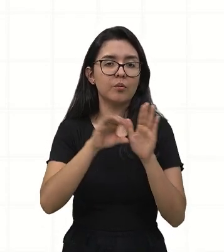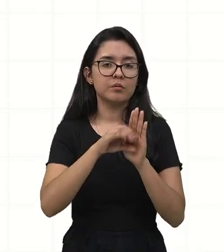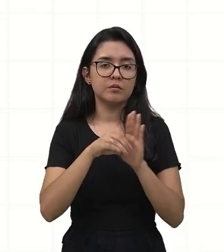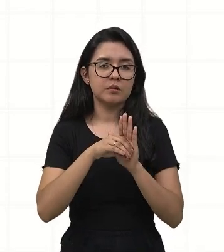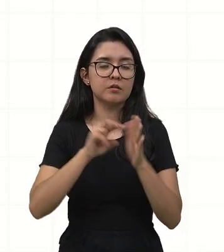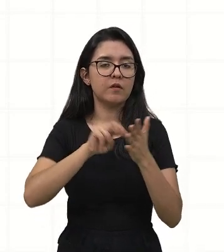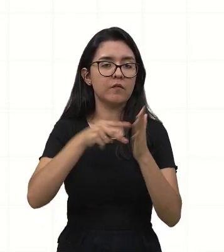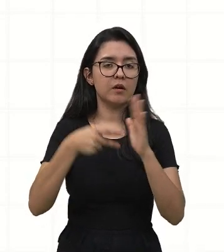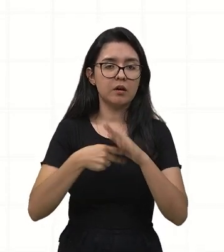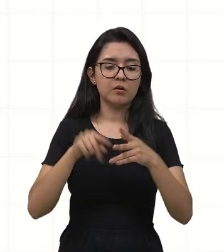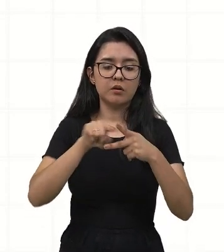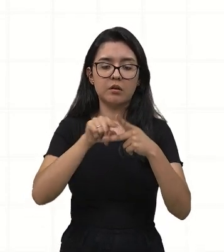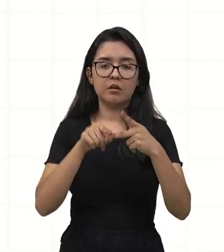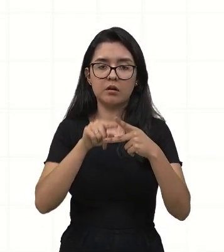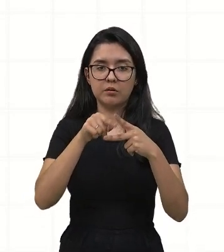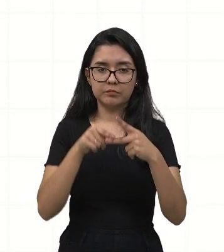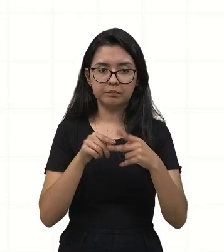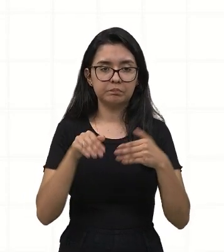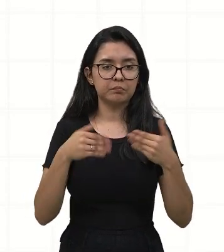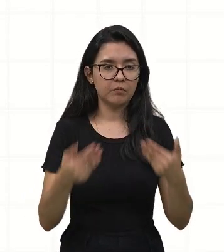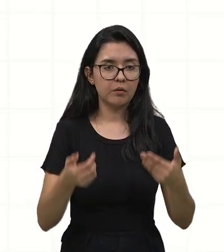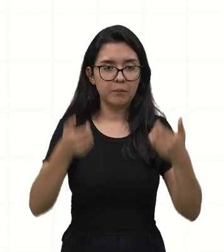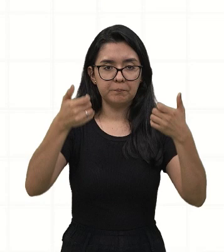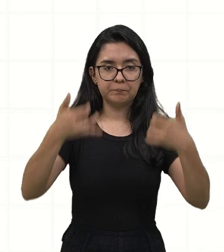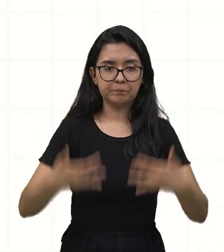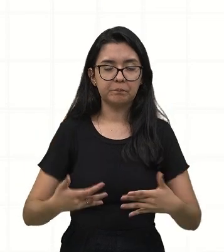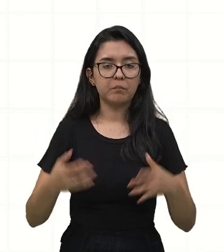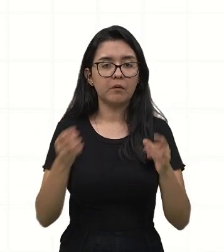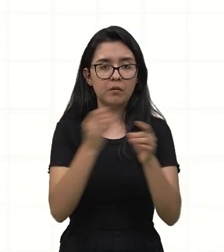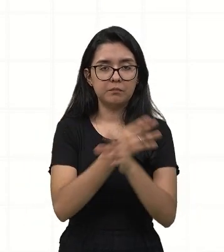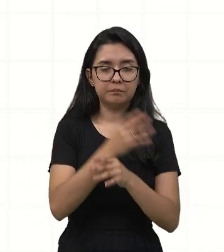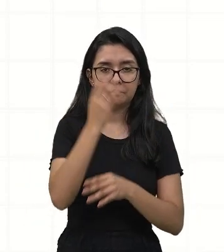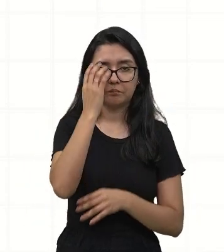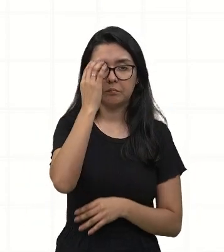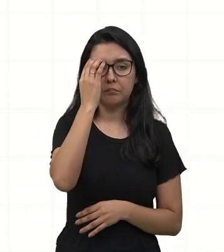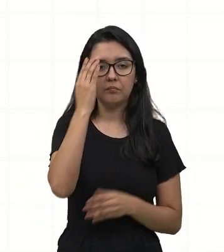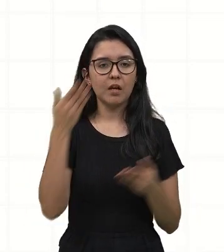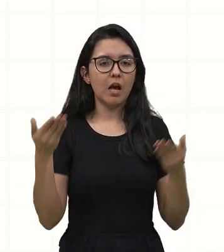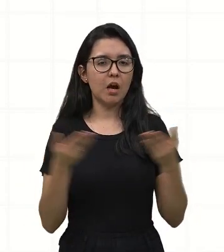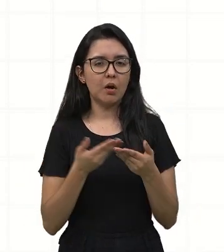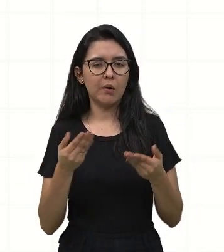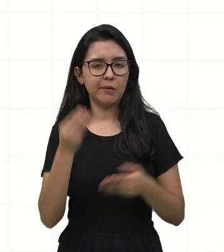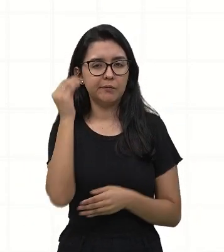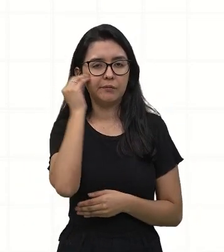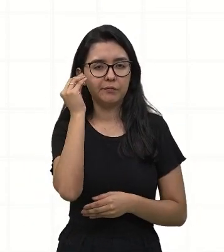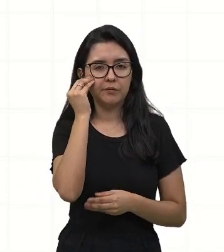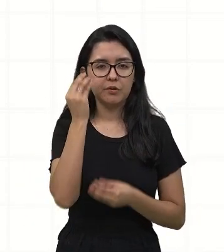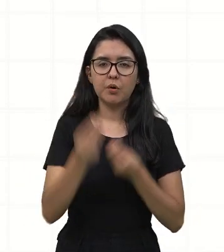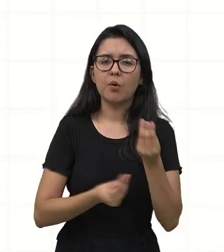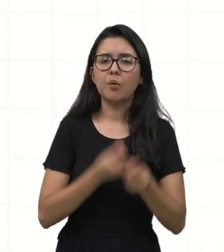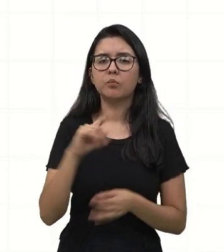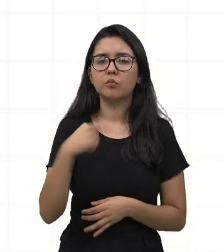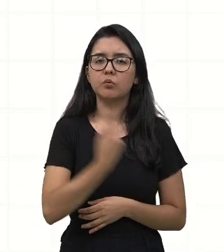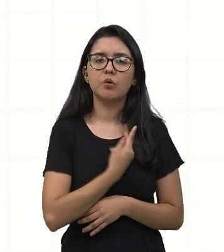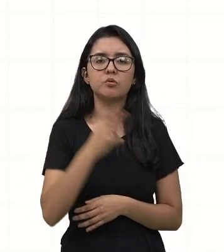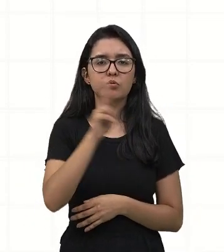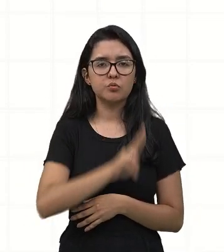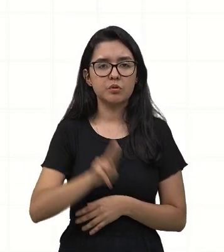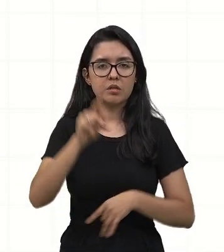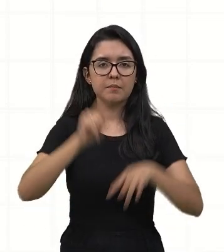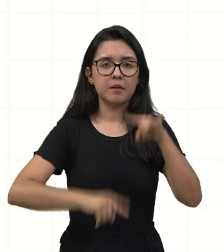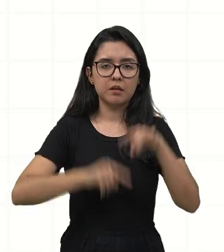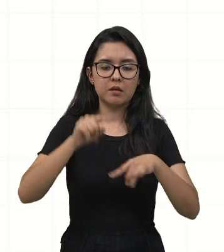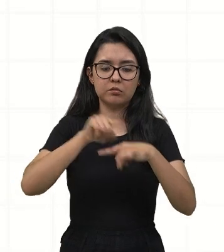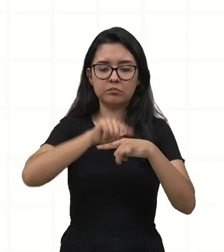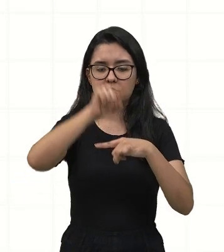beleza? Bom, falando disso, veja só aqui, ó. Agora, veja como podemos usar o transferidor para medir o ângulo